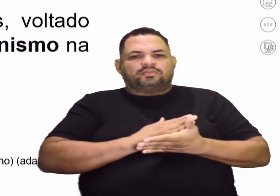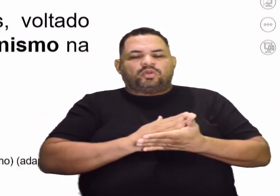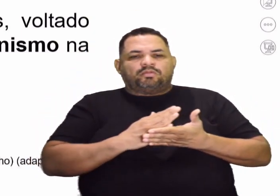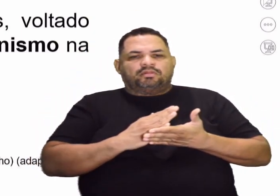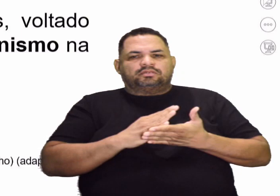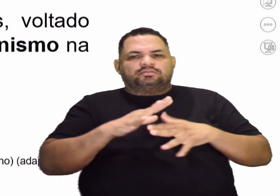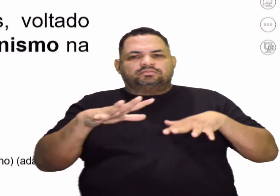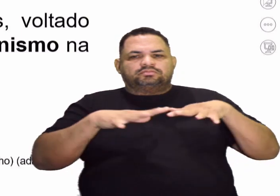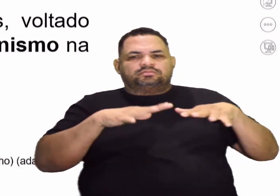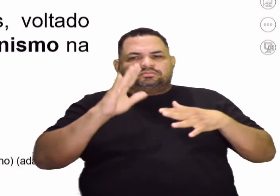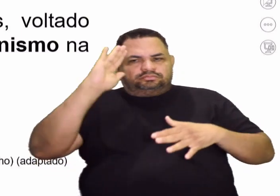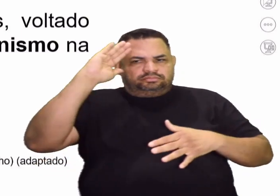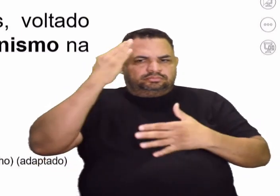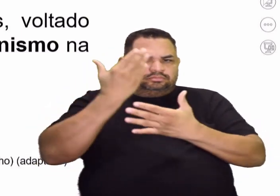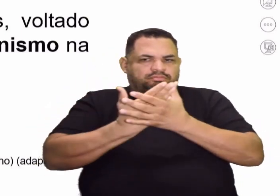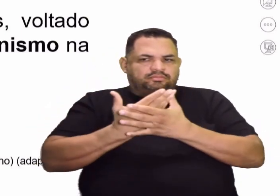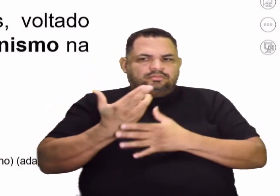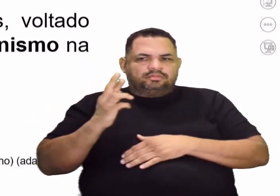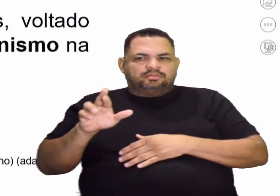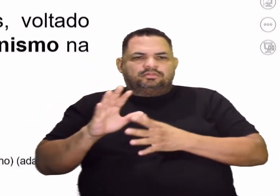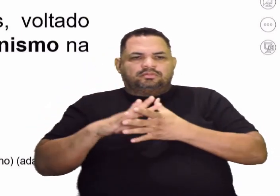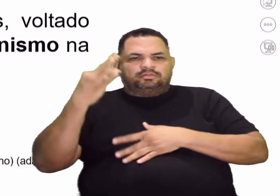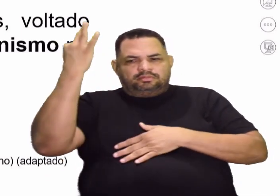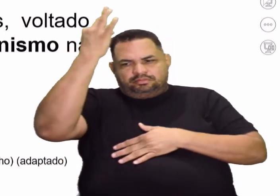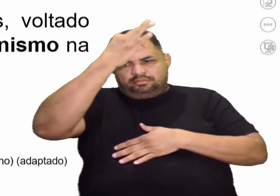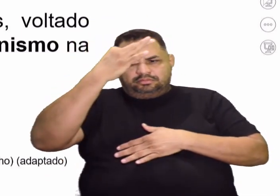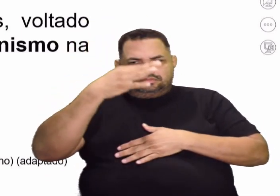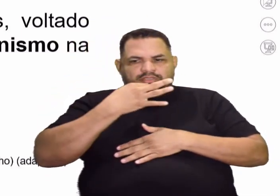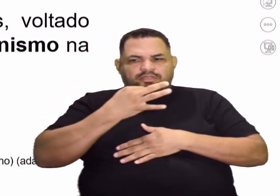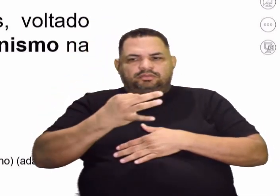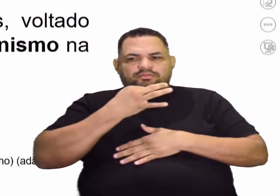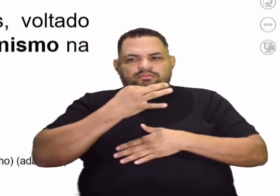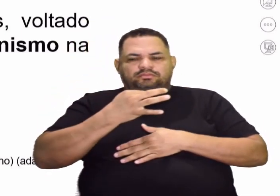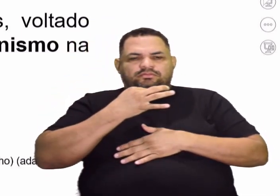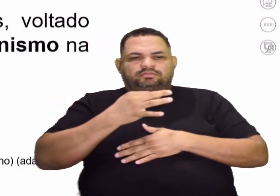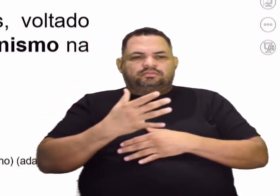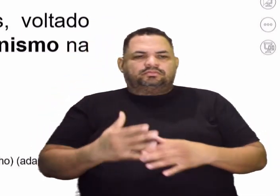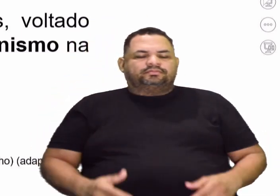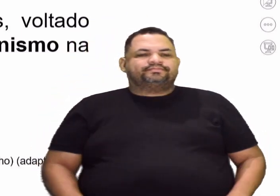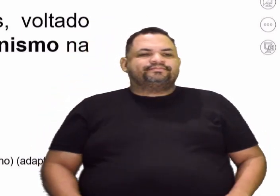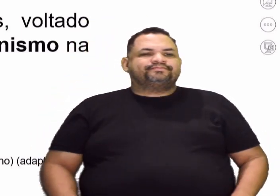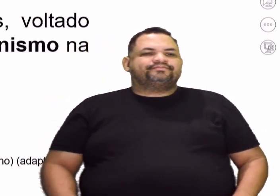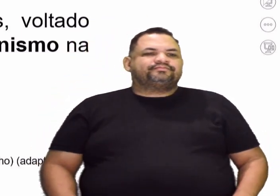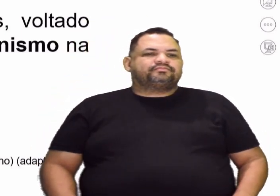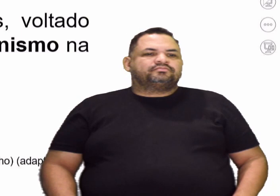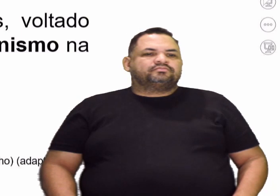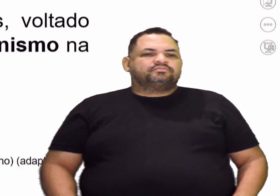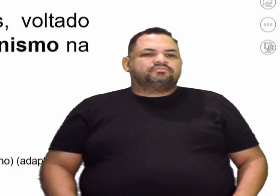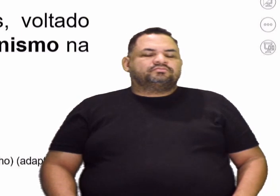inauguram um movimento de confiança na razão e no espírito. Crítico está aqui, ó.